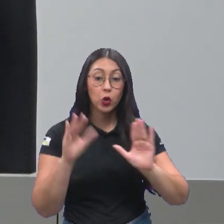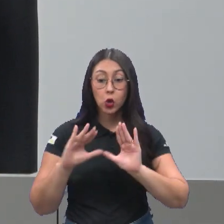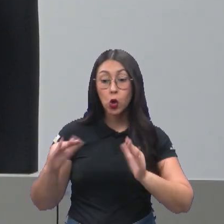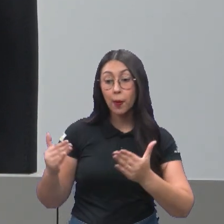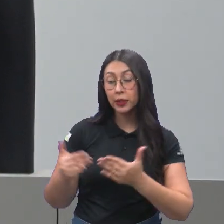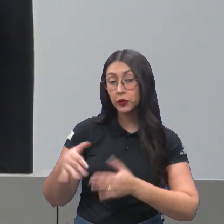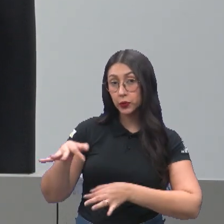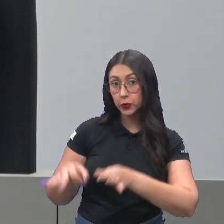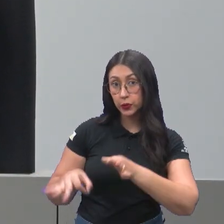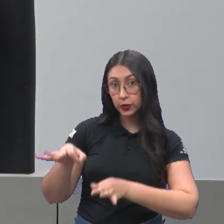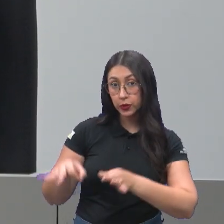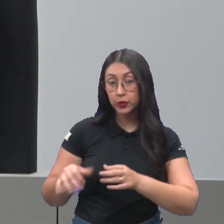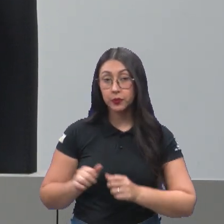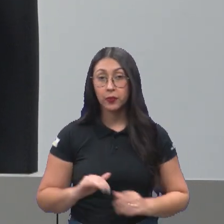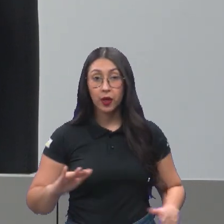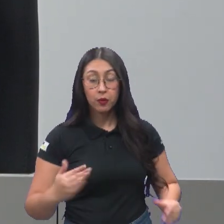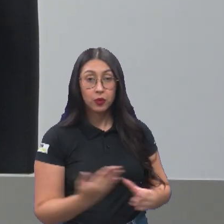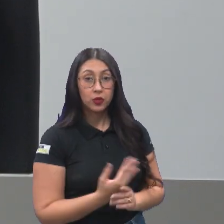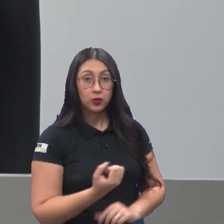Justiça. Processo número